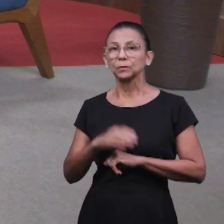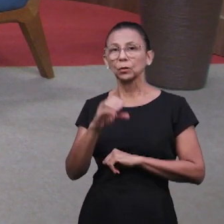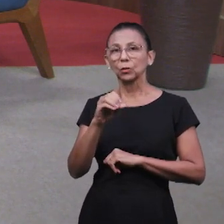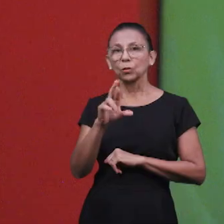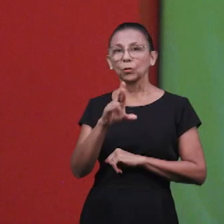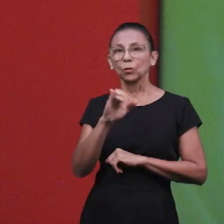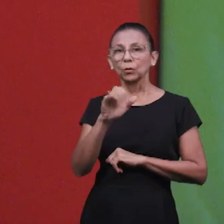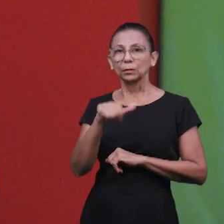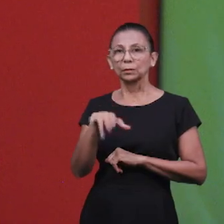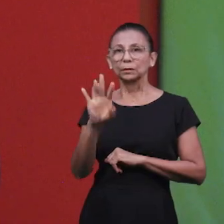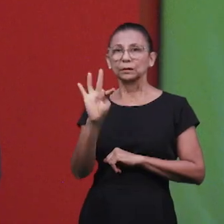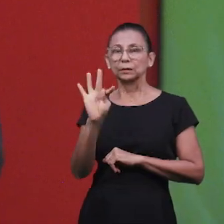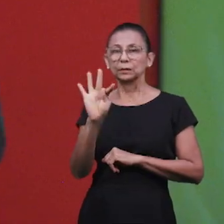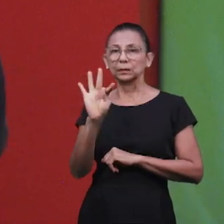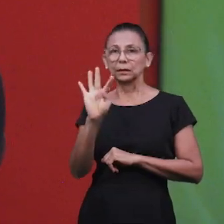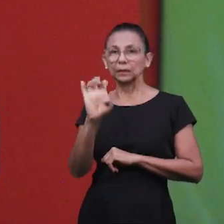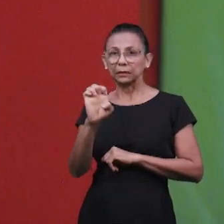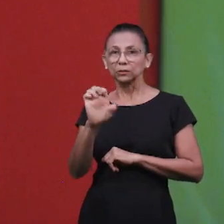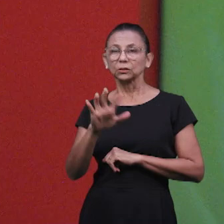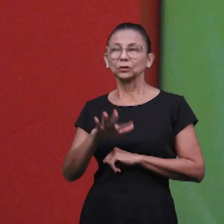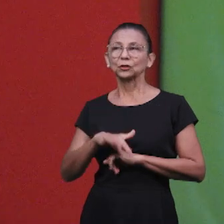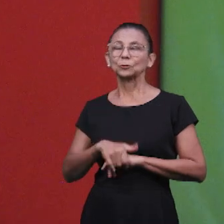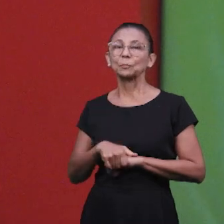expectativa é a chegada do noivo.